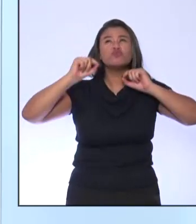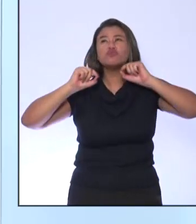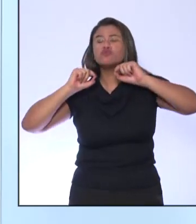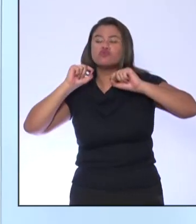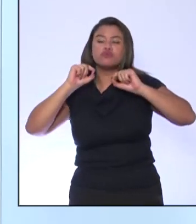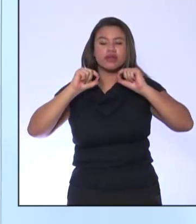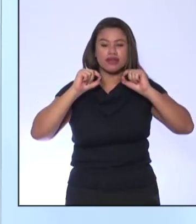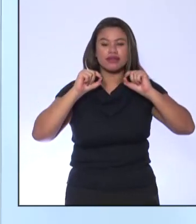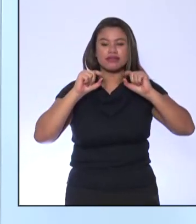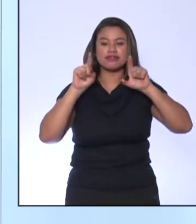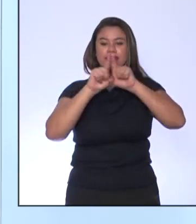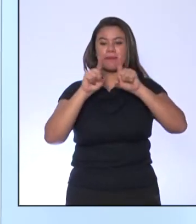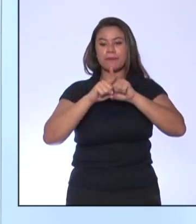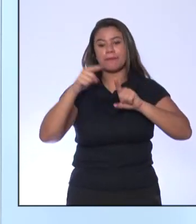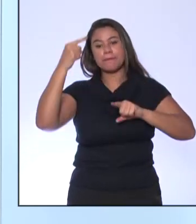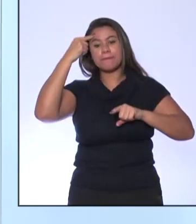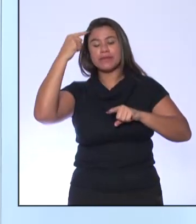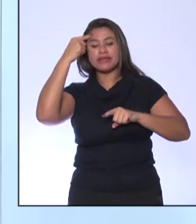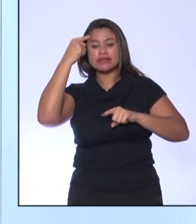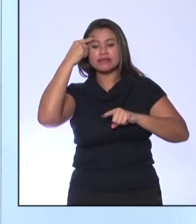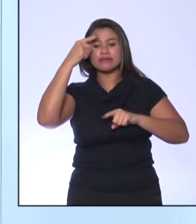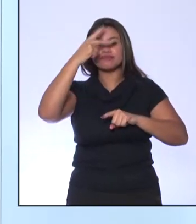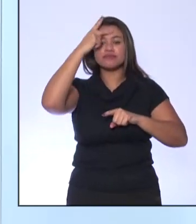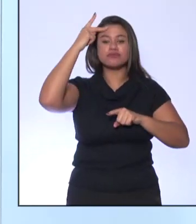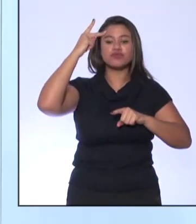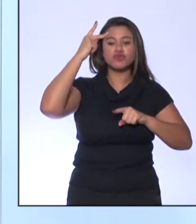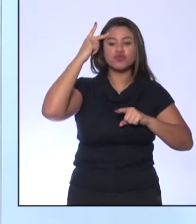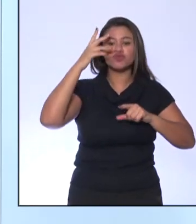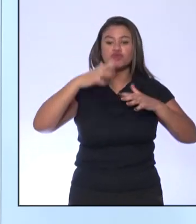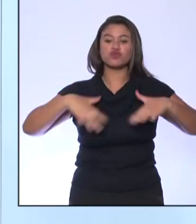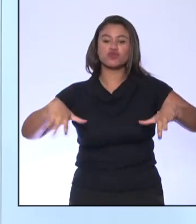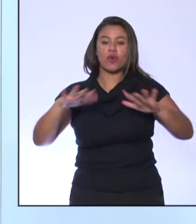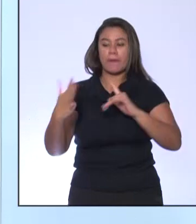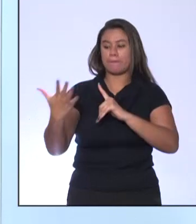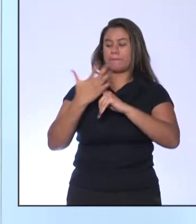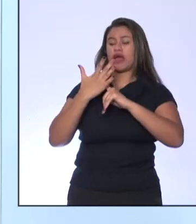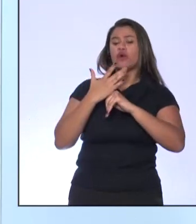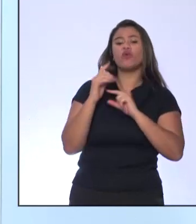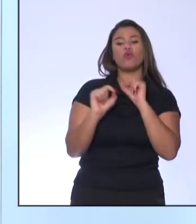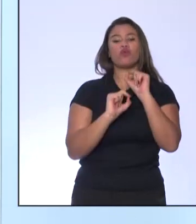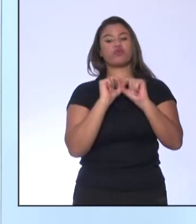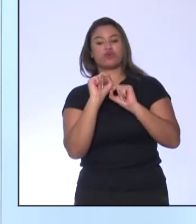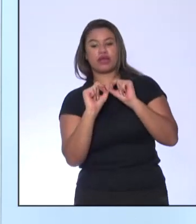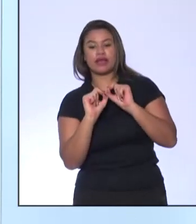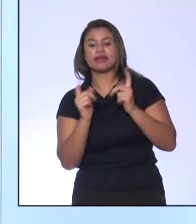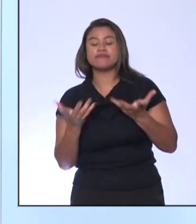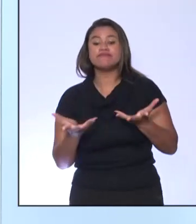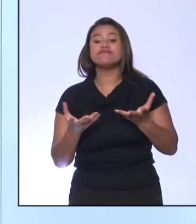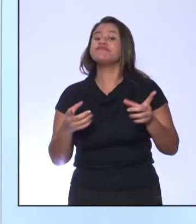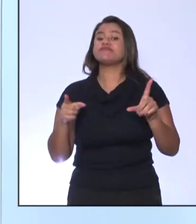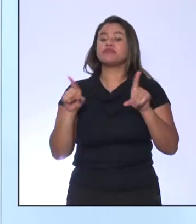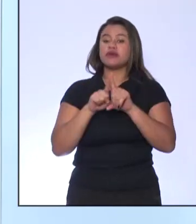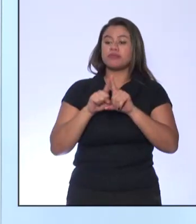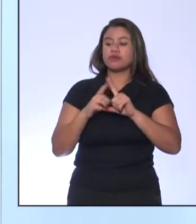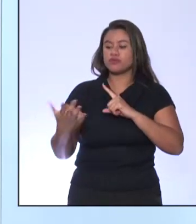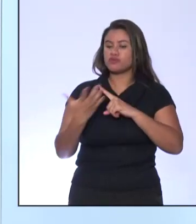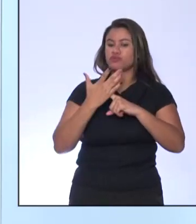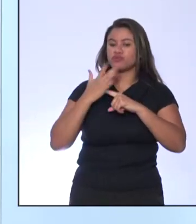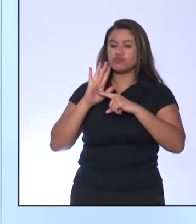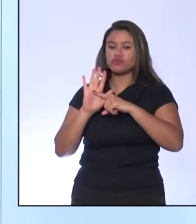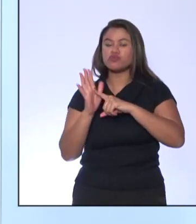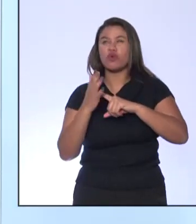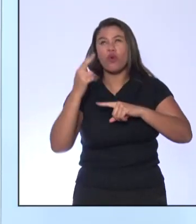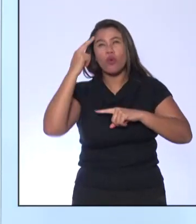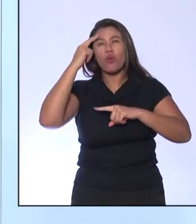que pensam sobre nós, nas pessoas que nos ajudam nas nossas dificuldades, nas pessoas que nos auxiliam a construir o